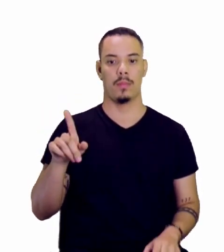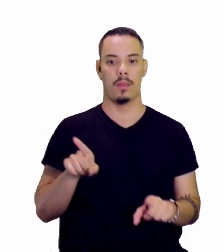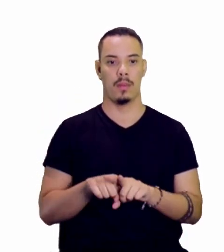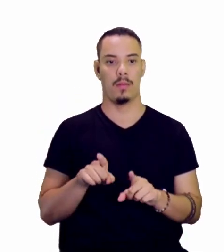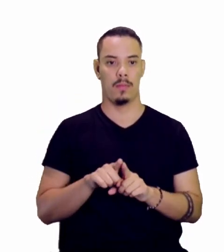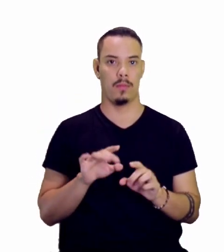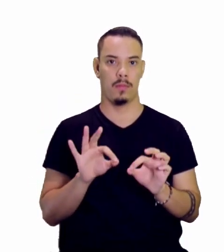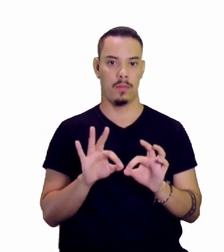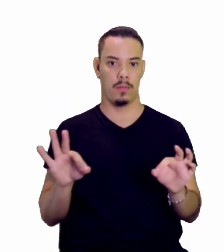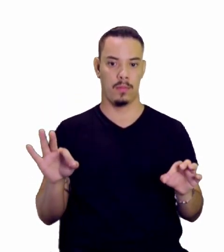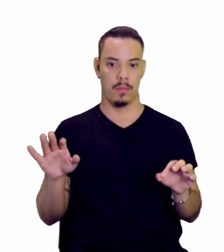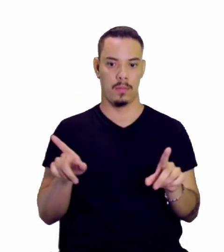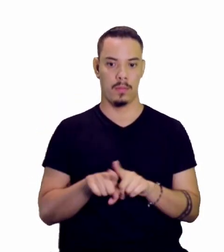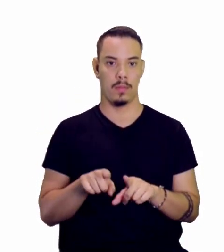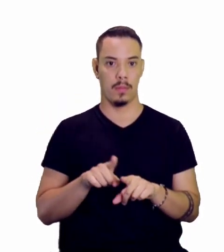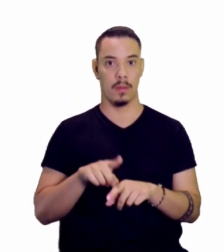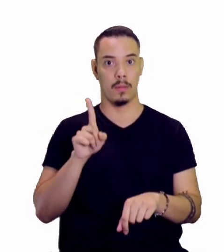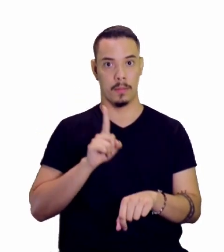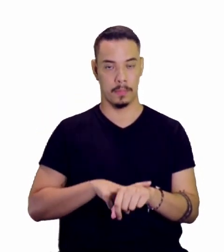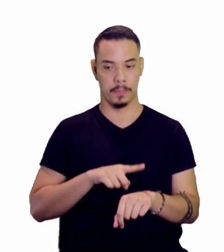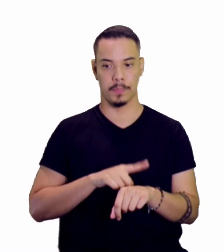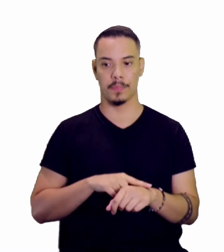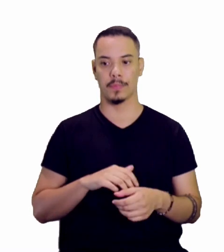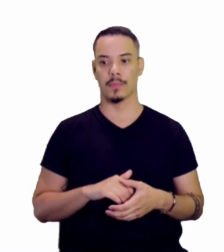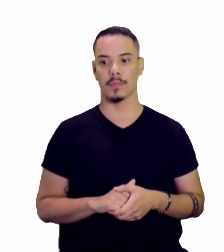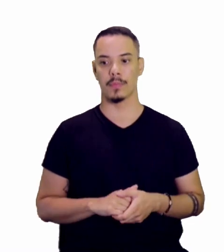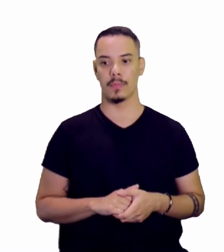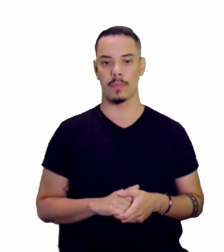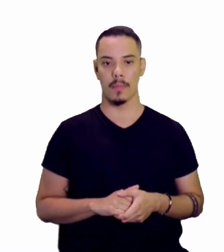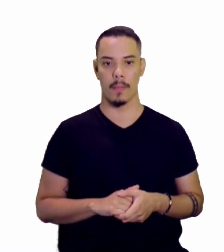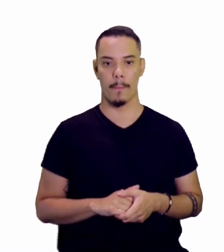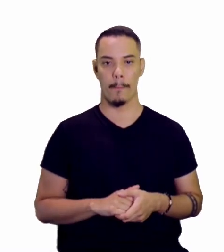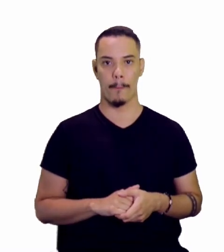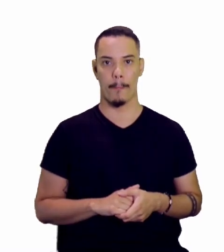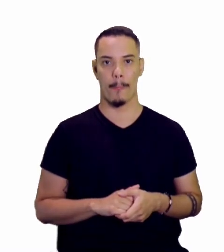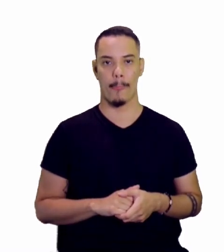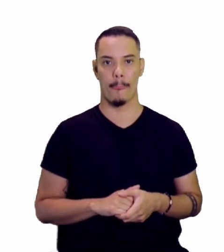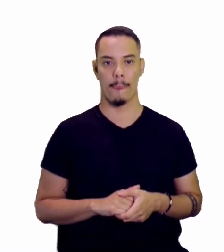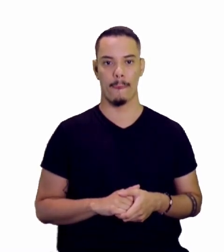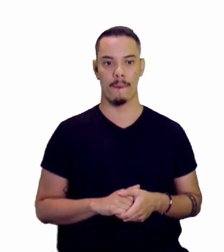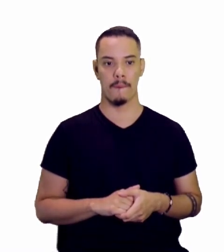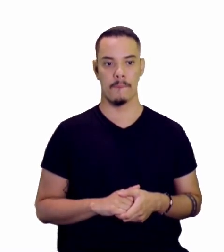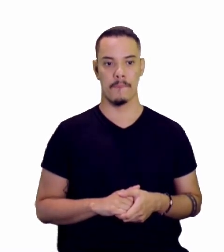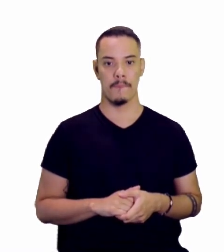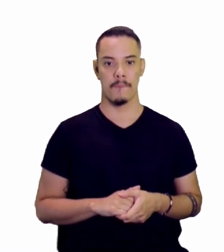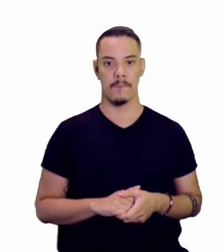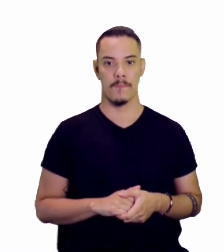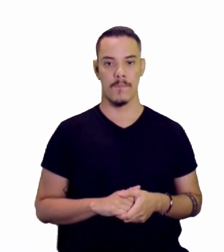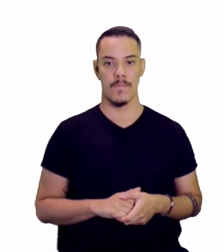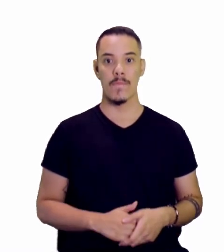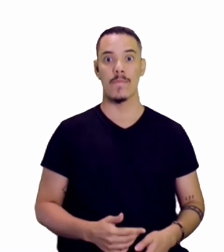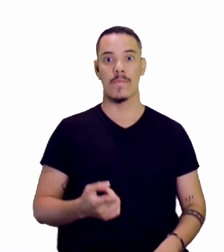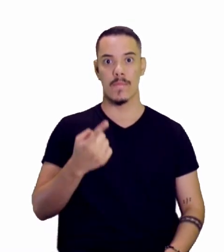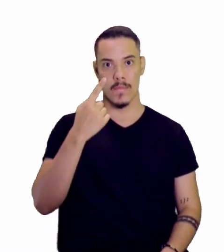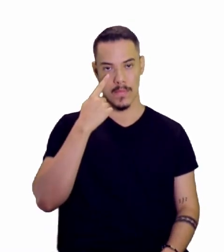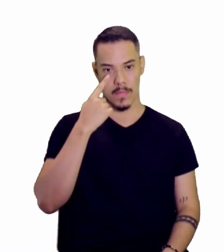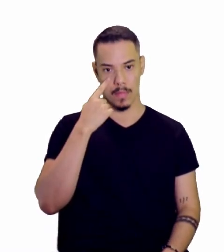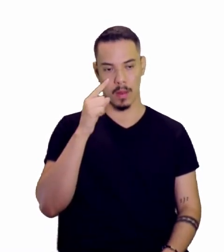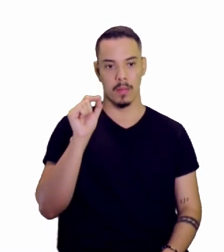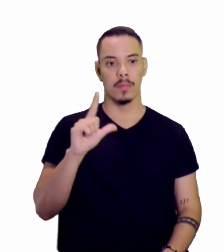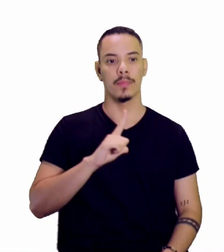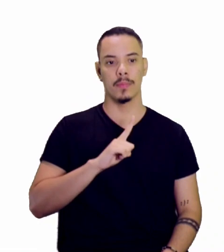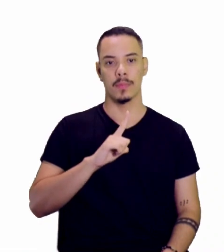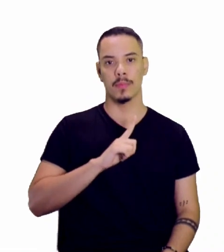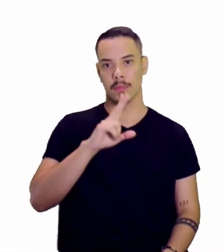né? E aqui, olha só, deixa eu pegar aqui outra canetita.